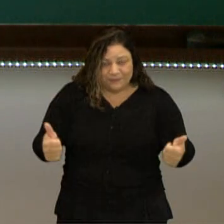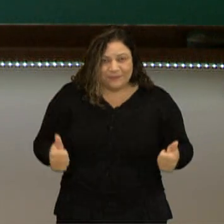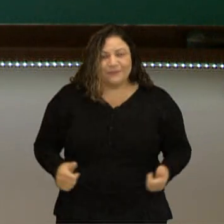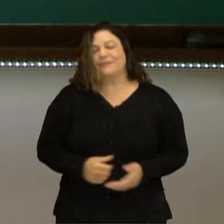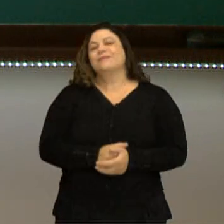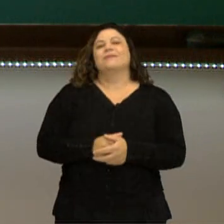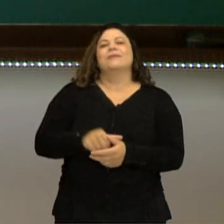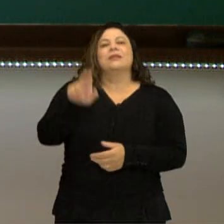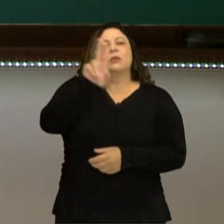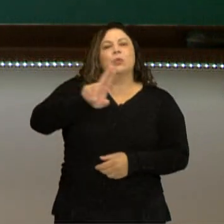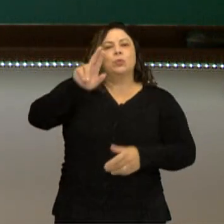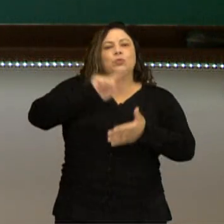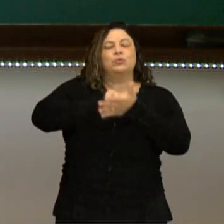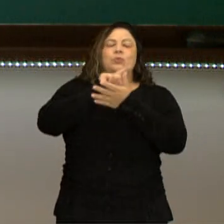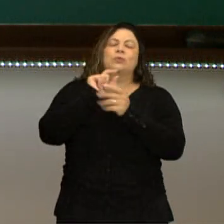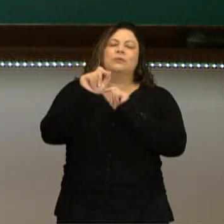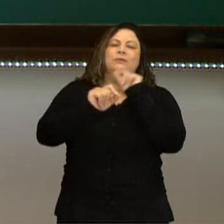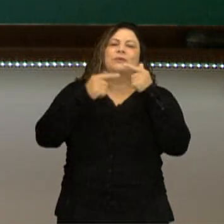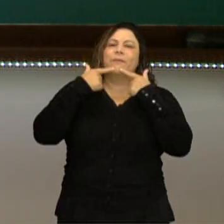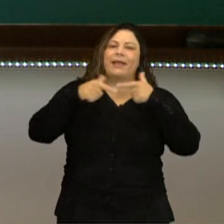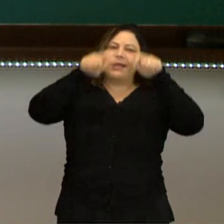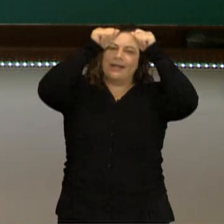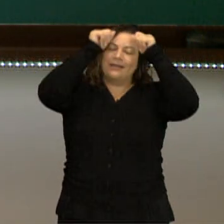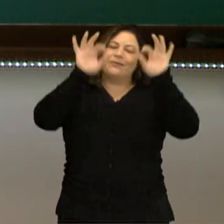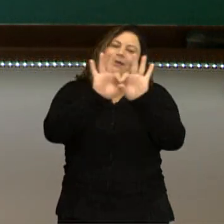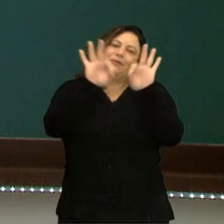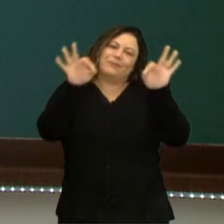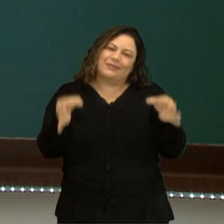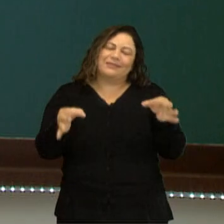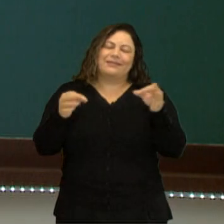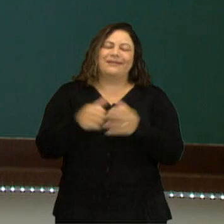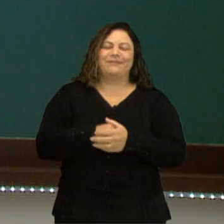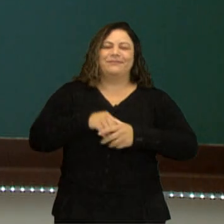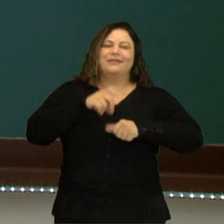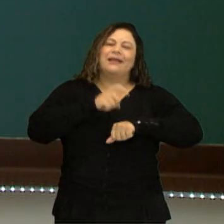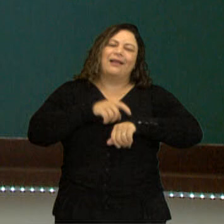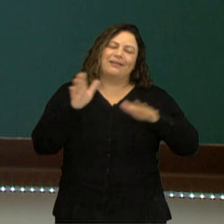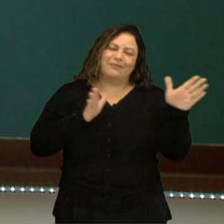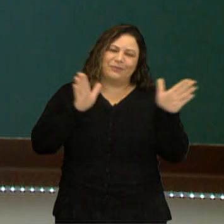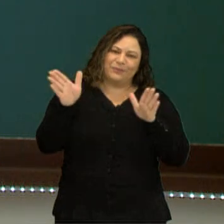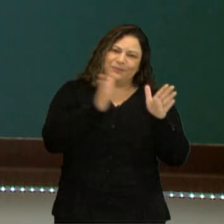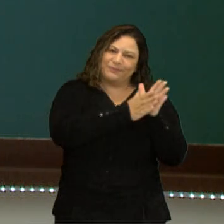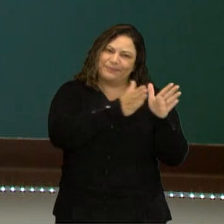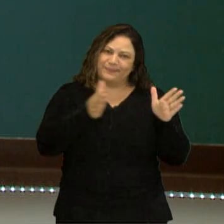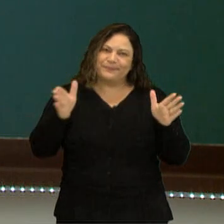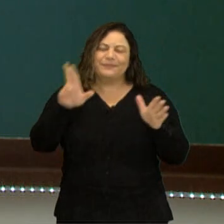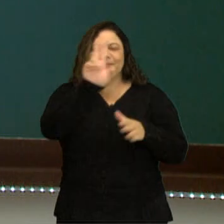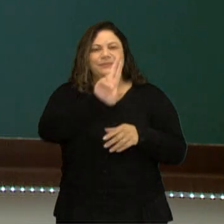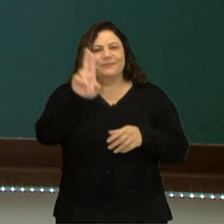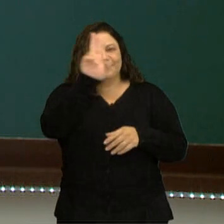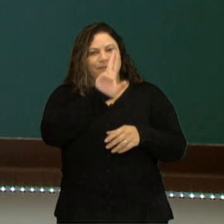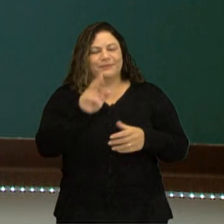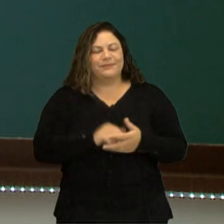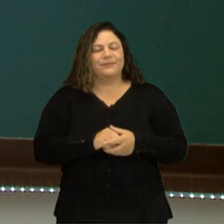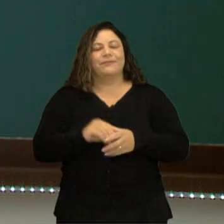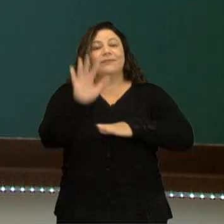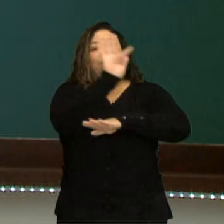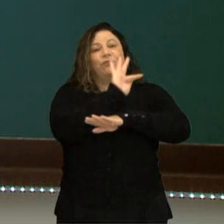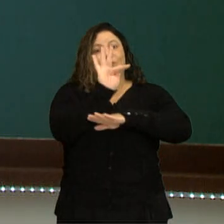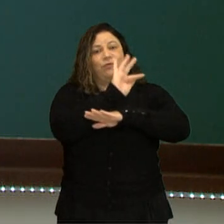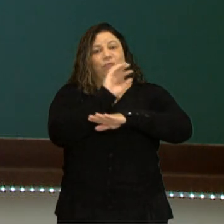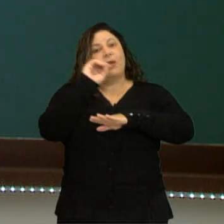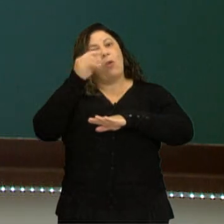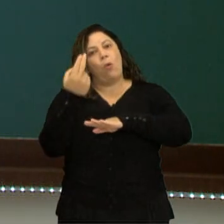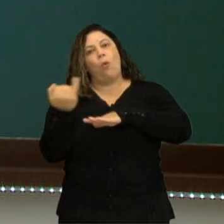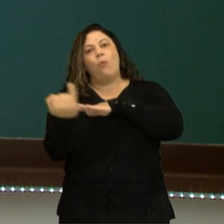mais simples. Então, para cada momento do nosso cotidiano, a gente utiliza tanto a linguagem formal quanto a informal.